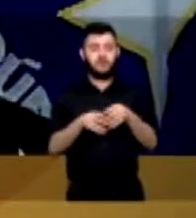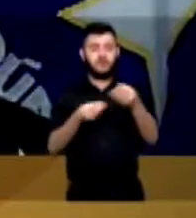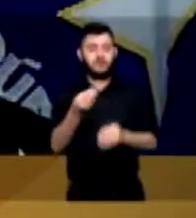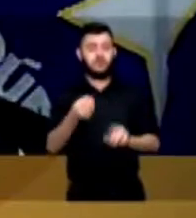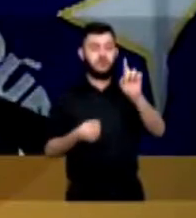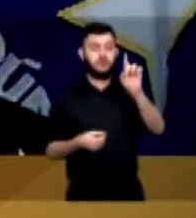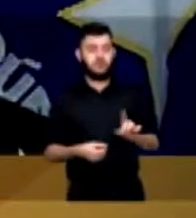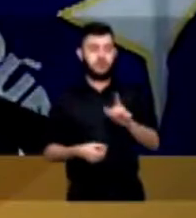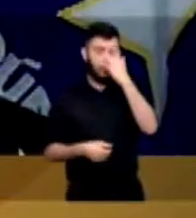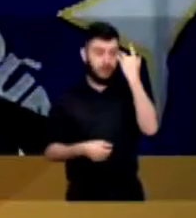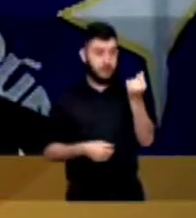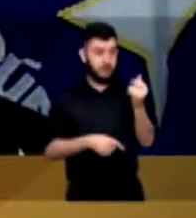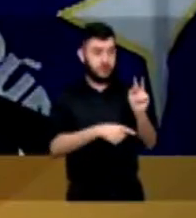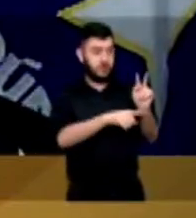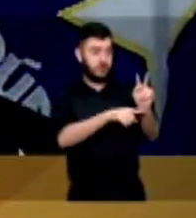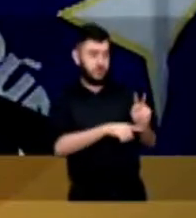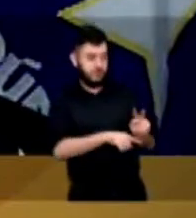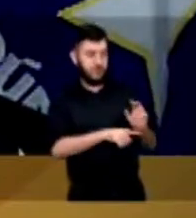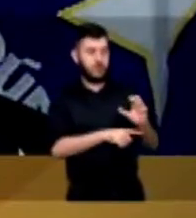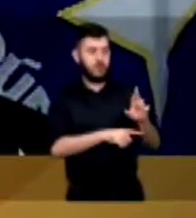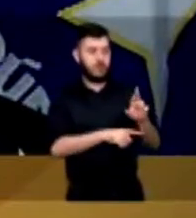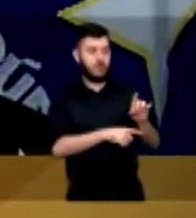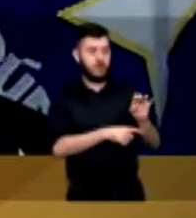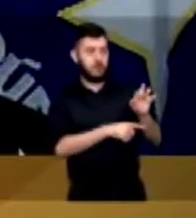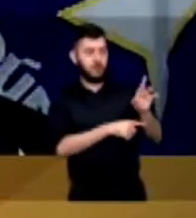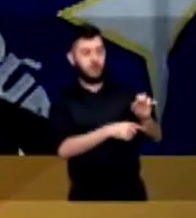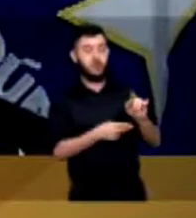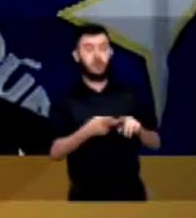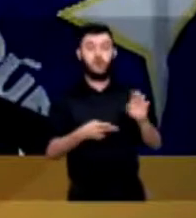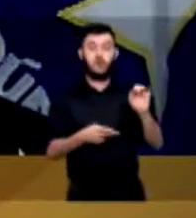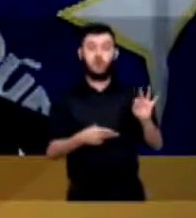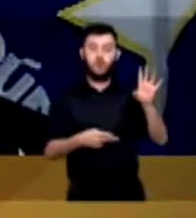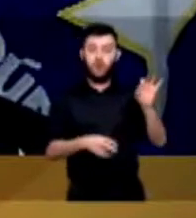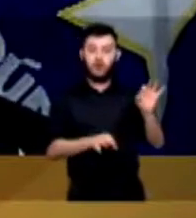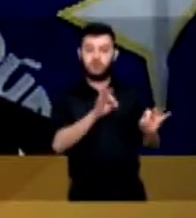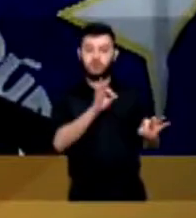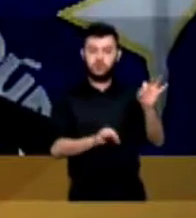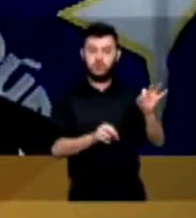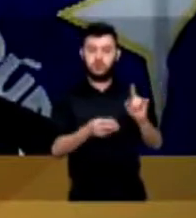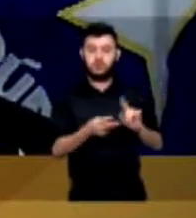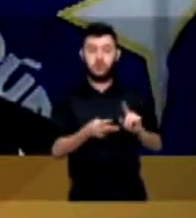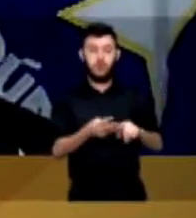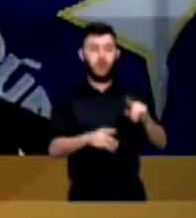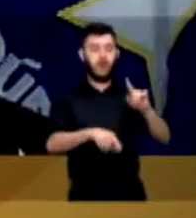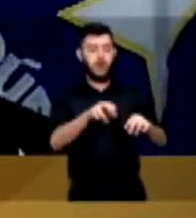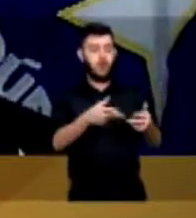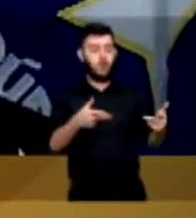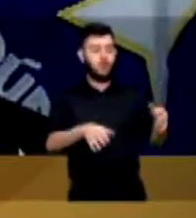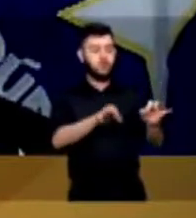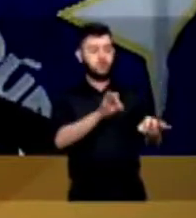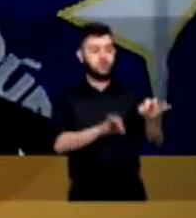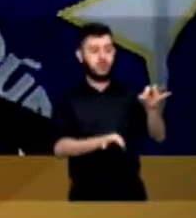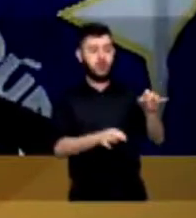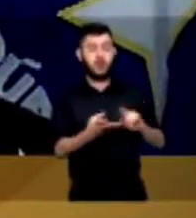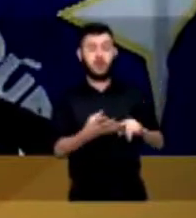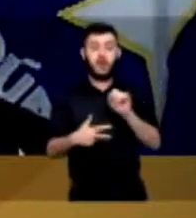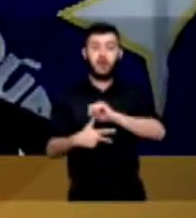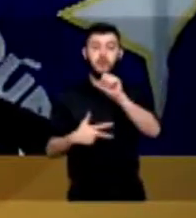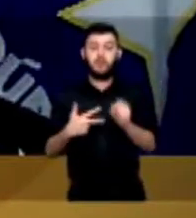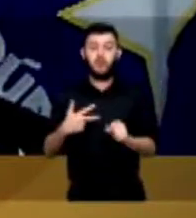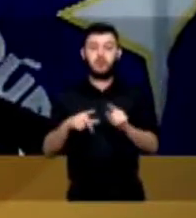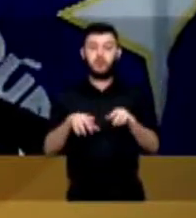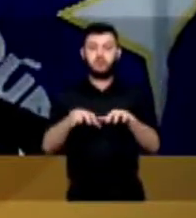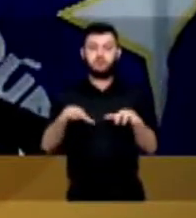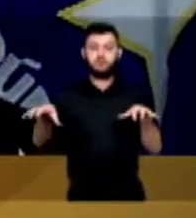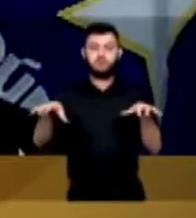do credor, o ato jurídico perfeito, a coisa julgada, a separação dos poderes e a efetividade da